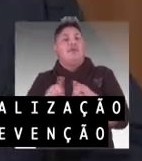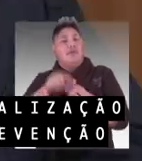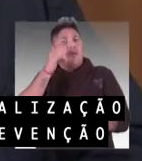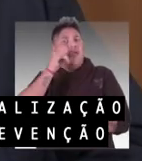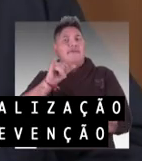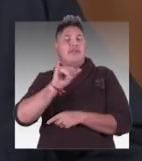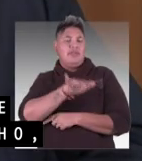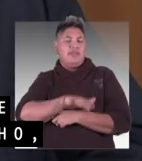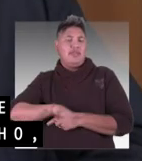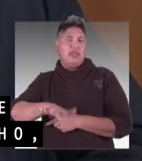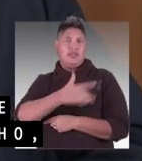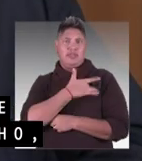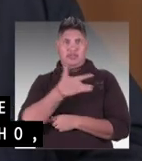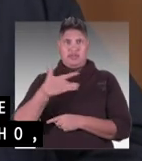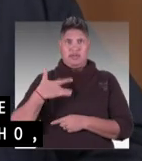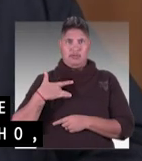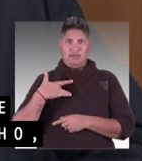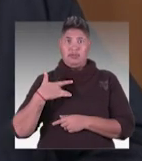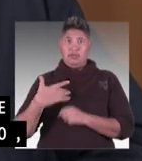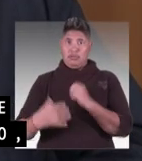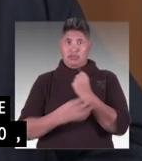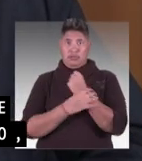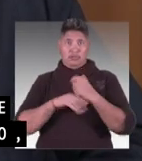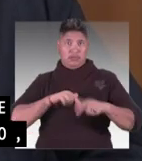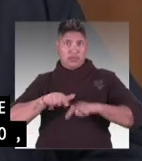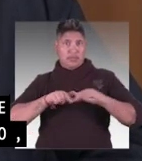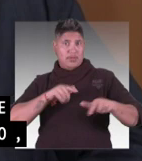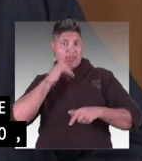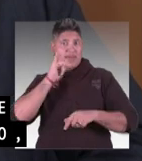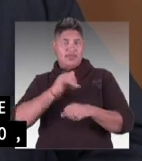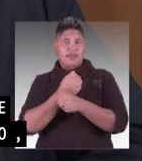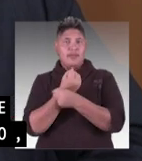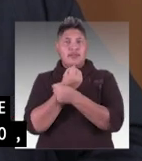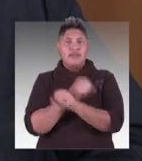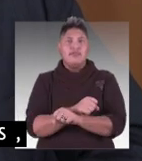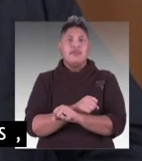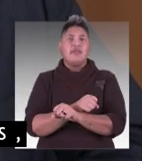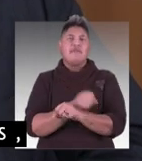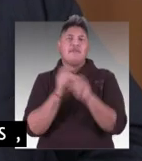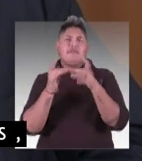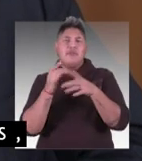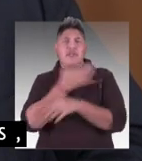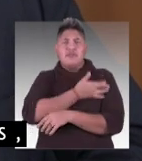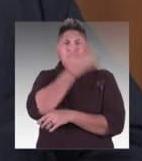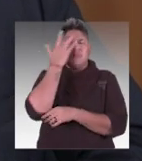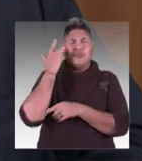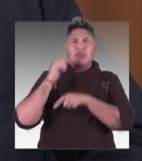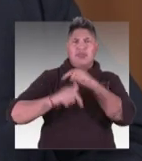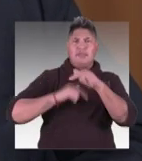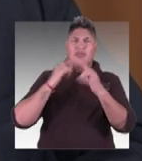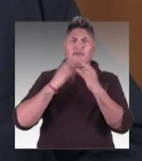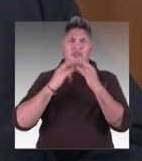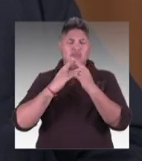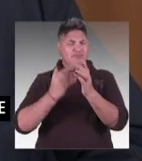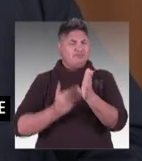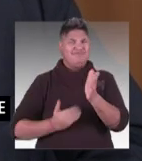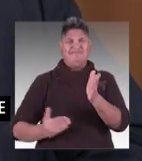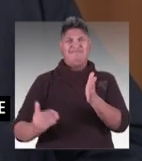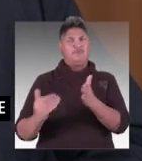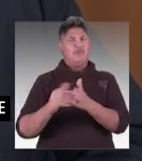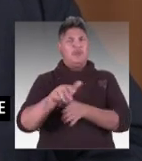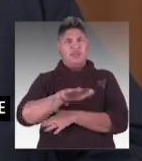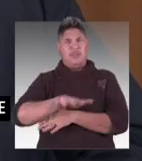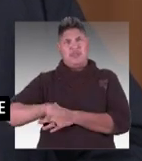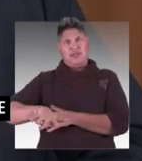prevenção na área de saúde e segurança do trabalho, na área de combate ao trabalho escravo, tráfico de pessoas, trabalho infantil, e todas